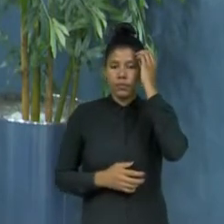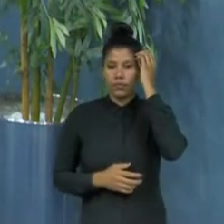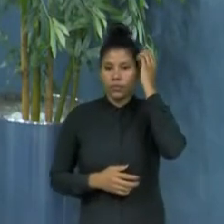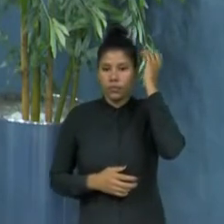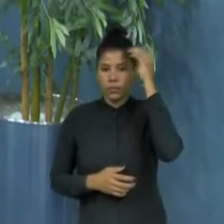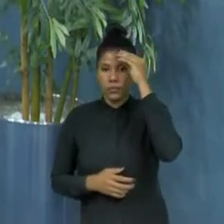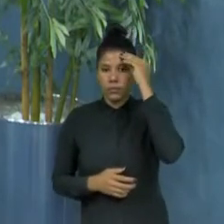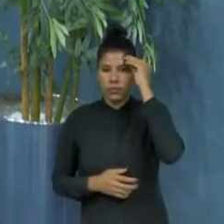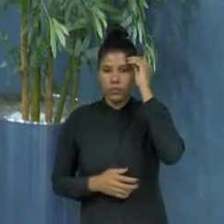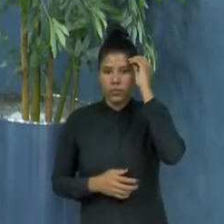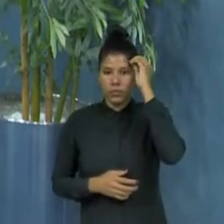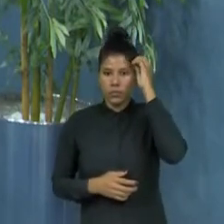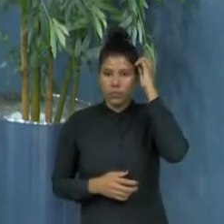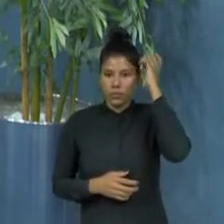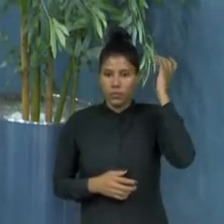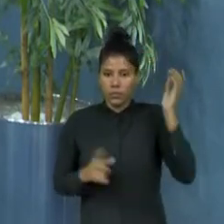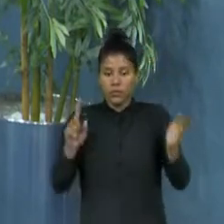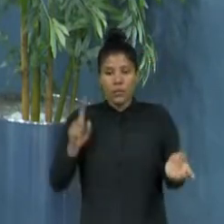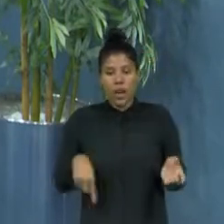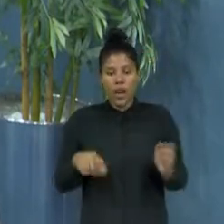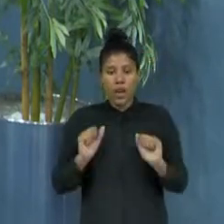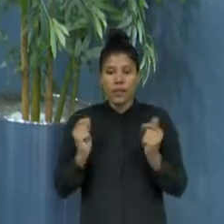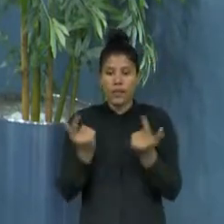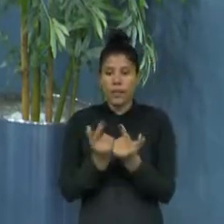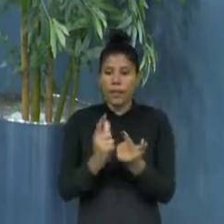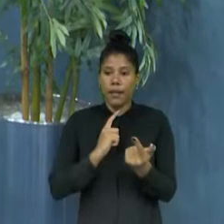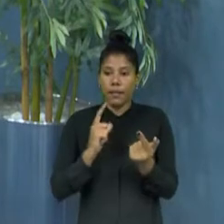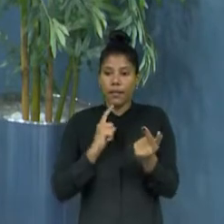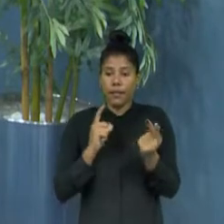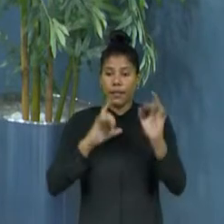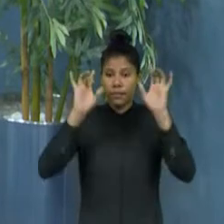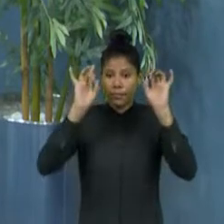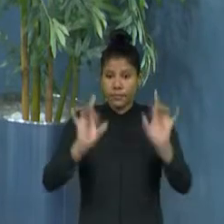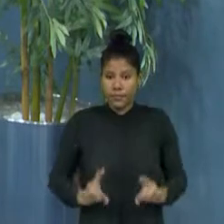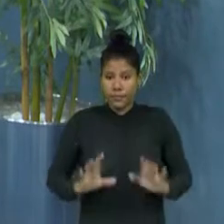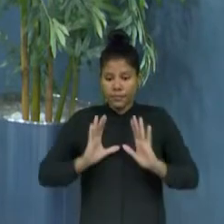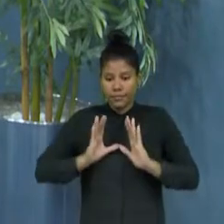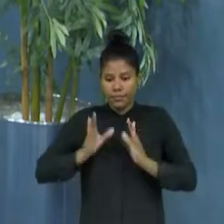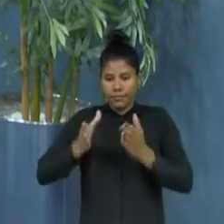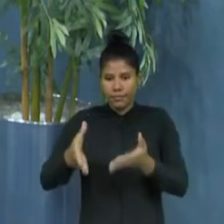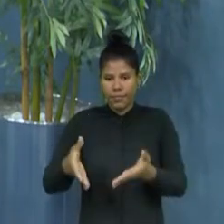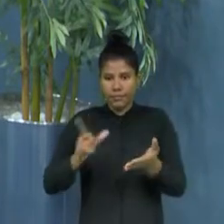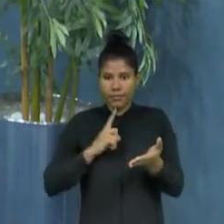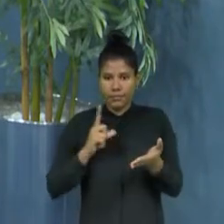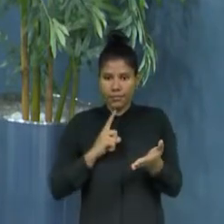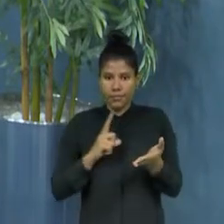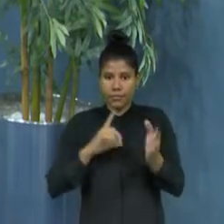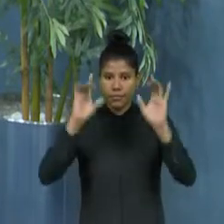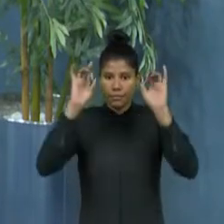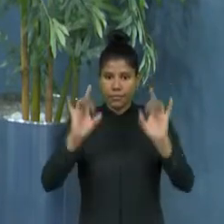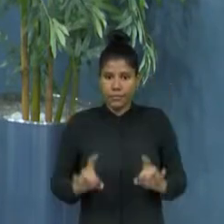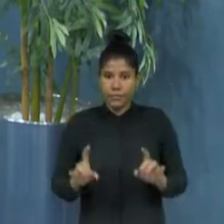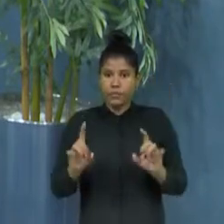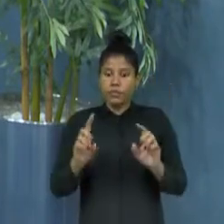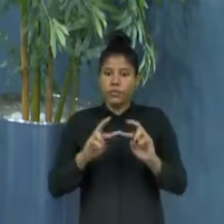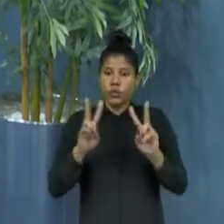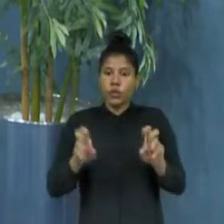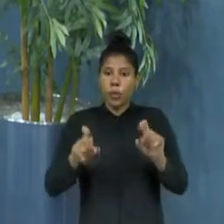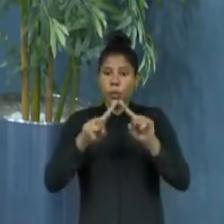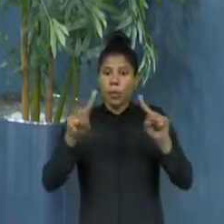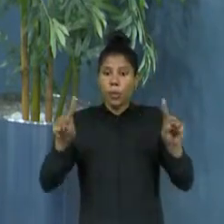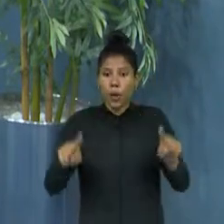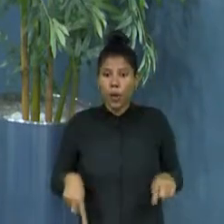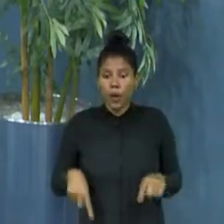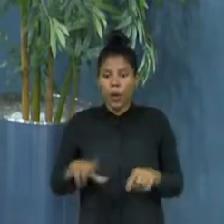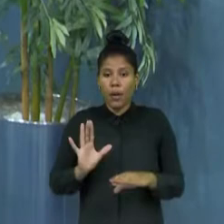né, ter um olhar especial, já que o Congresso Nacional não teve, mas ter um olhar especial sobre os programas assistenciais e